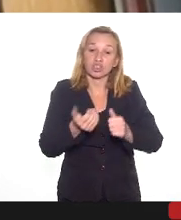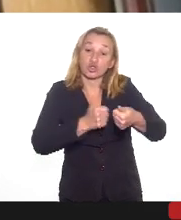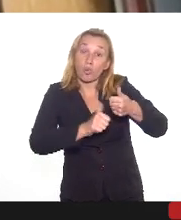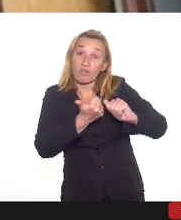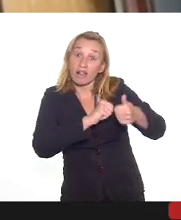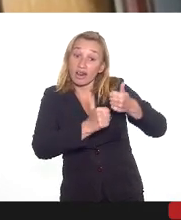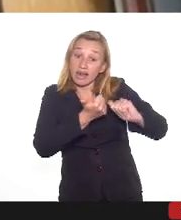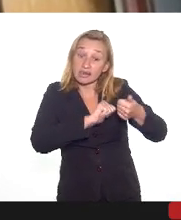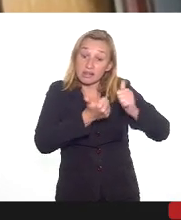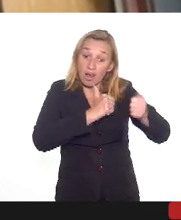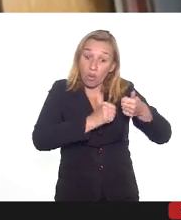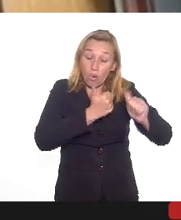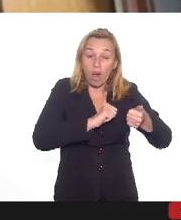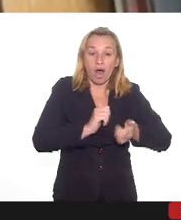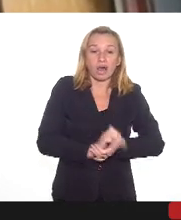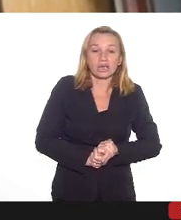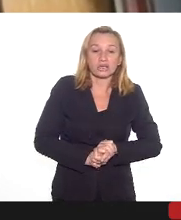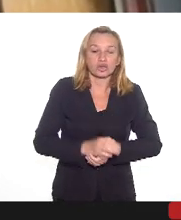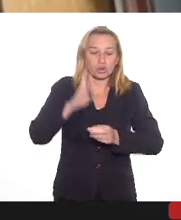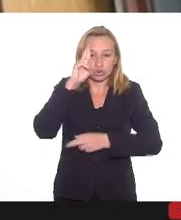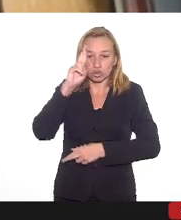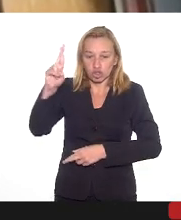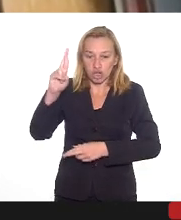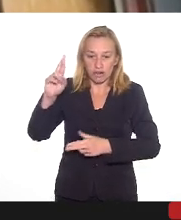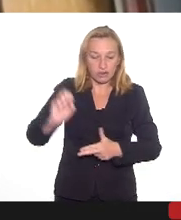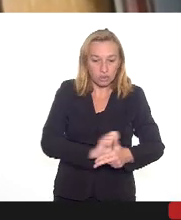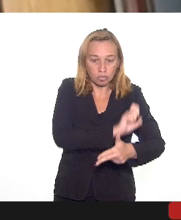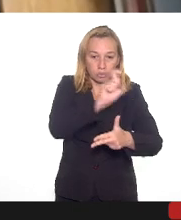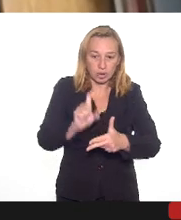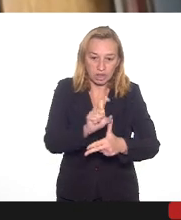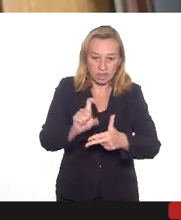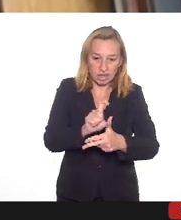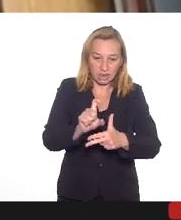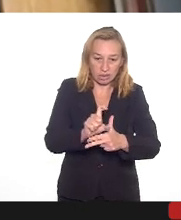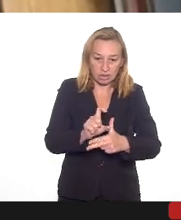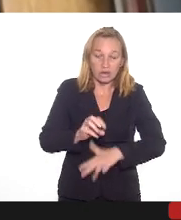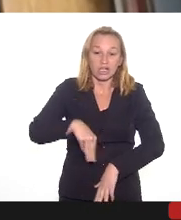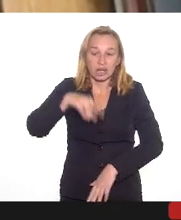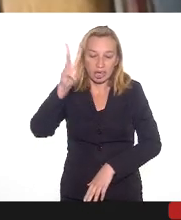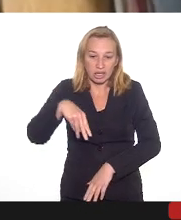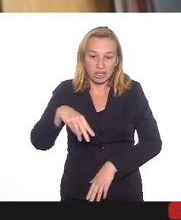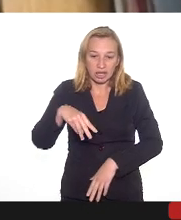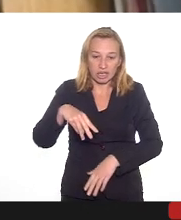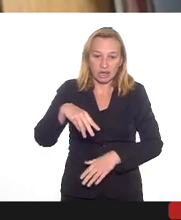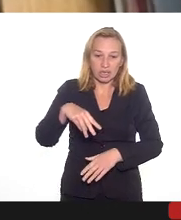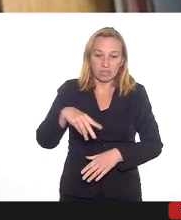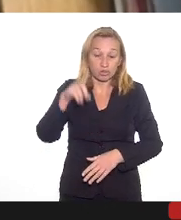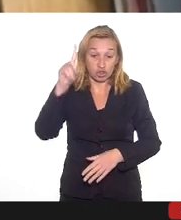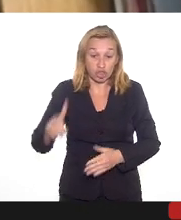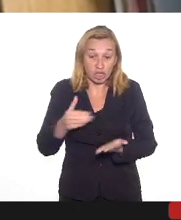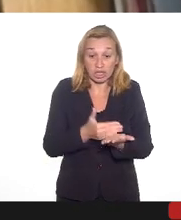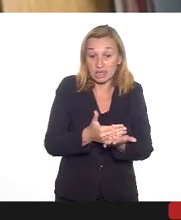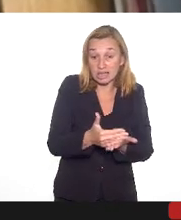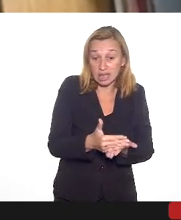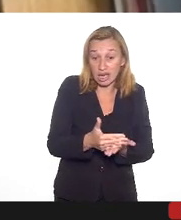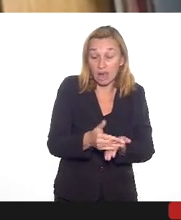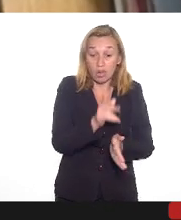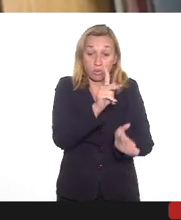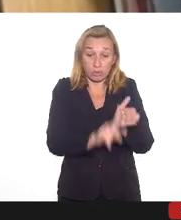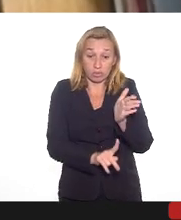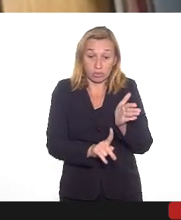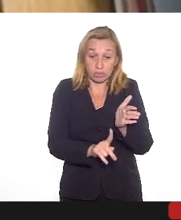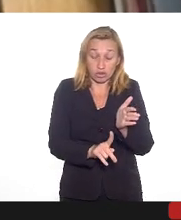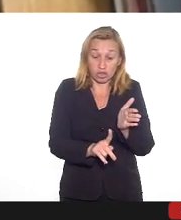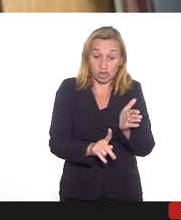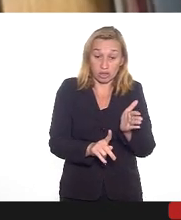avaliação do chefe do executivo, até quem tem, inclusive, a prerrogativa de iniciar o processo legislativo nessa matéria,